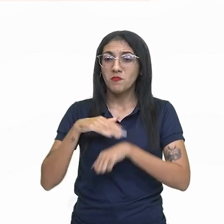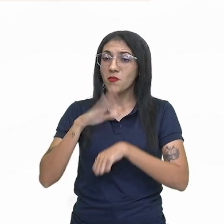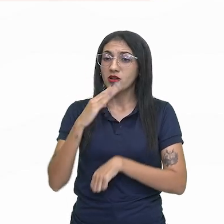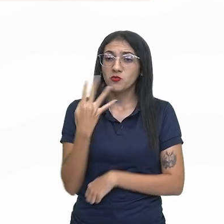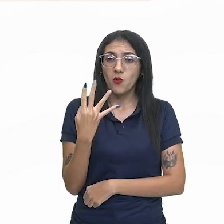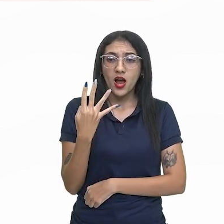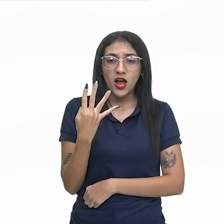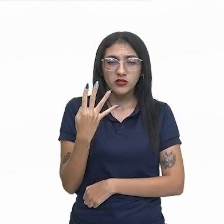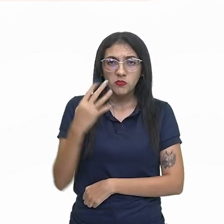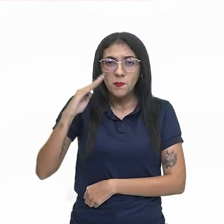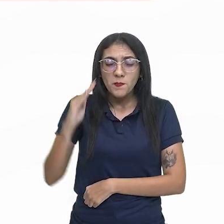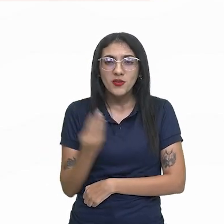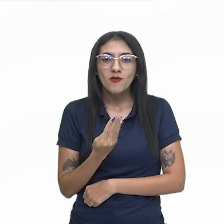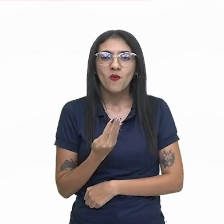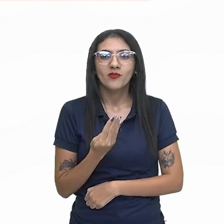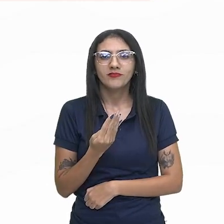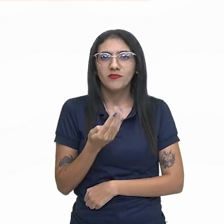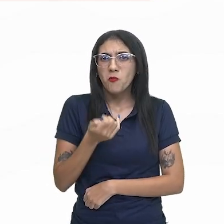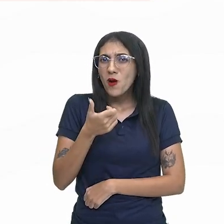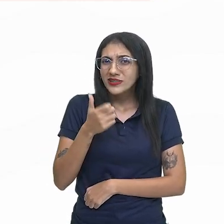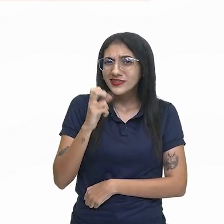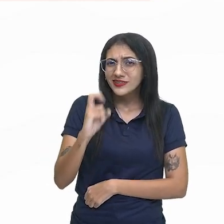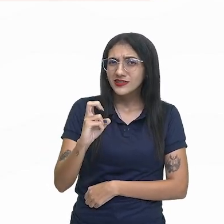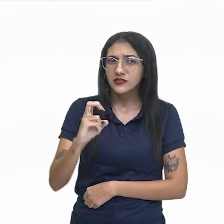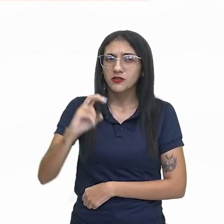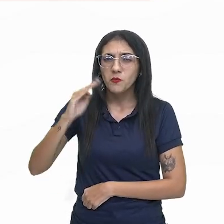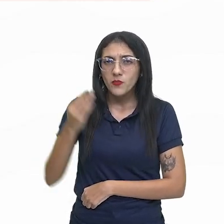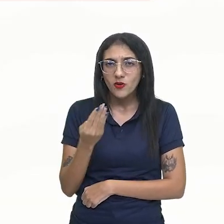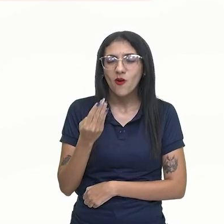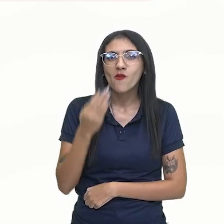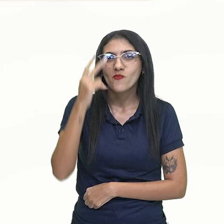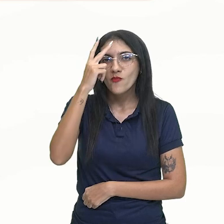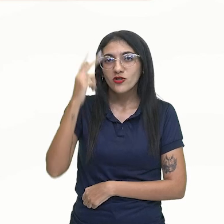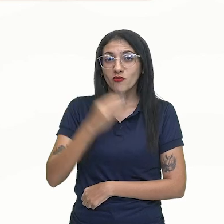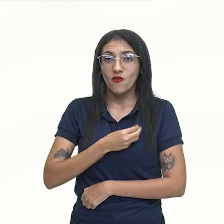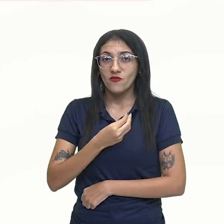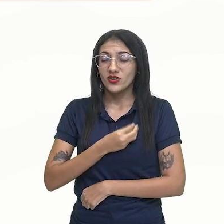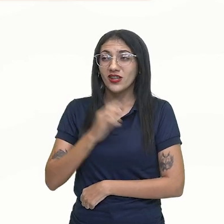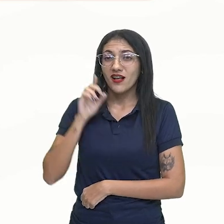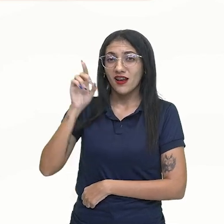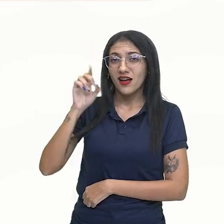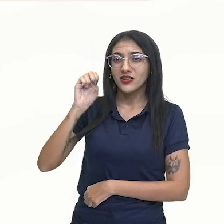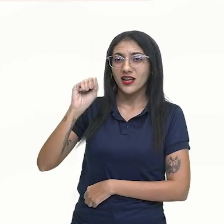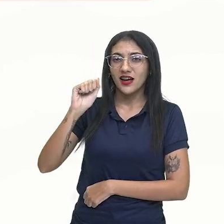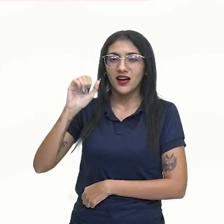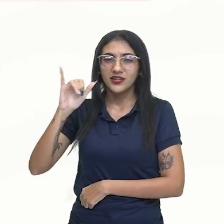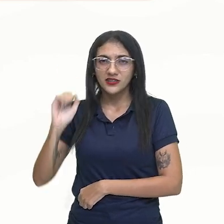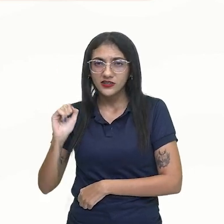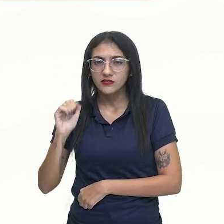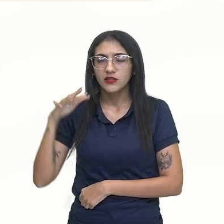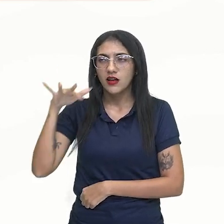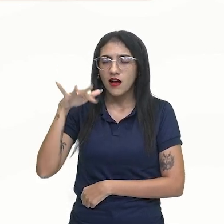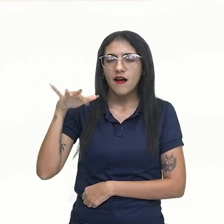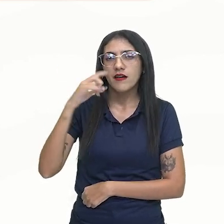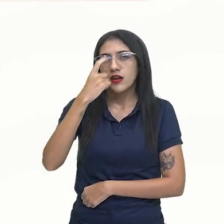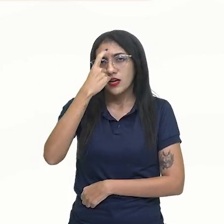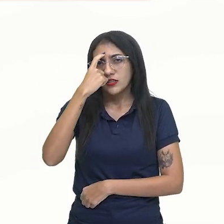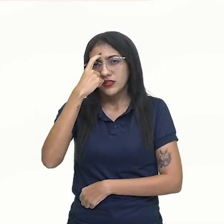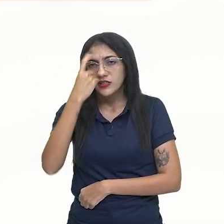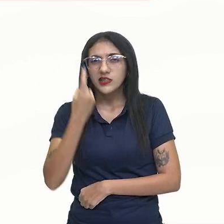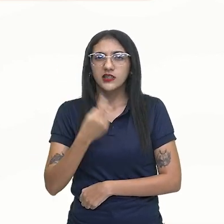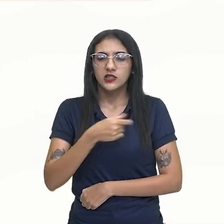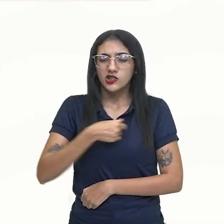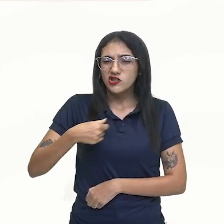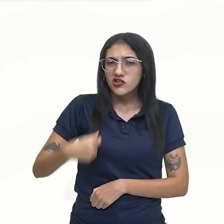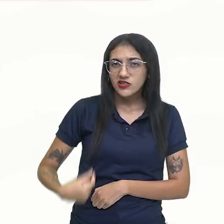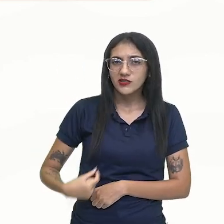de pessoas, quase 5 bilhões de pessoas vivendo naquele continente, lá onde fica a Índia, a China e etc.